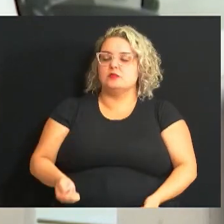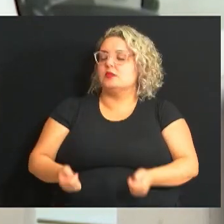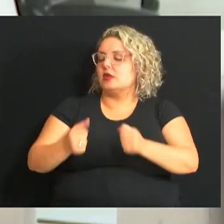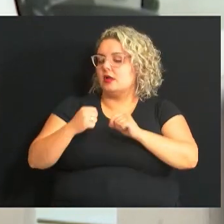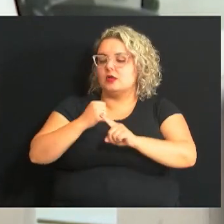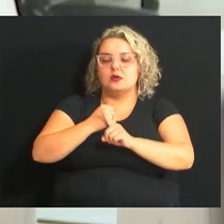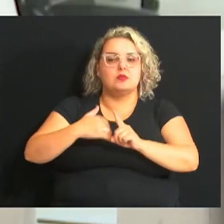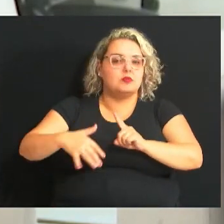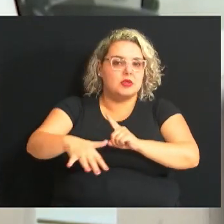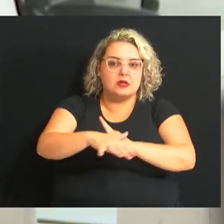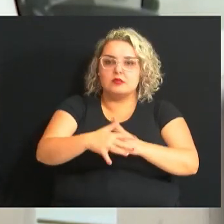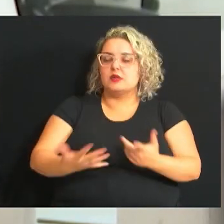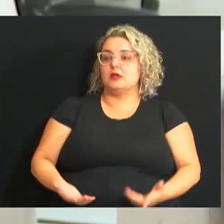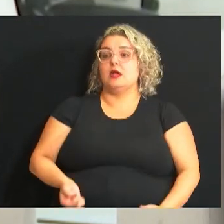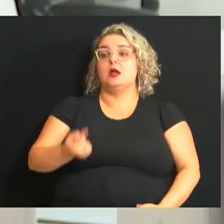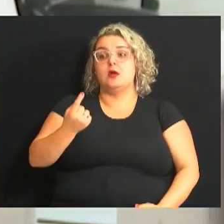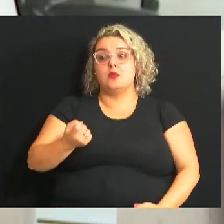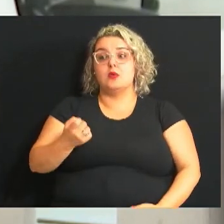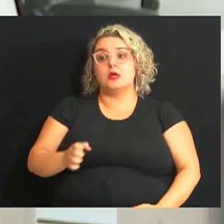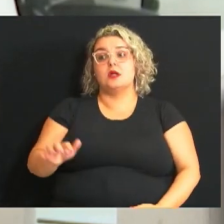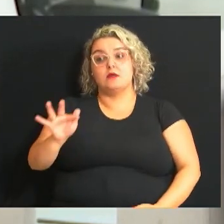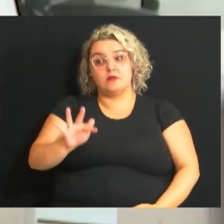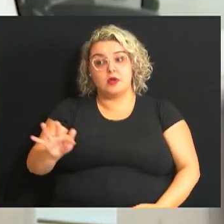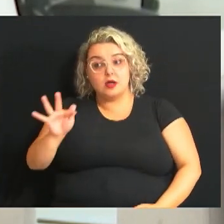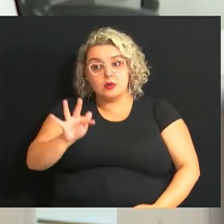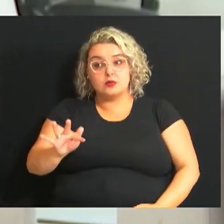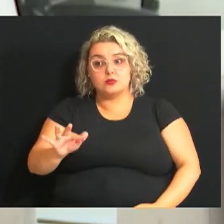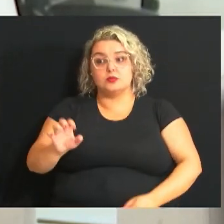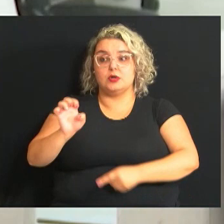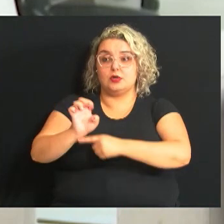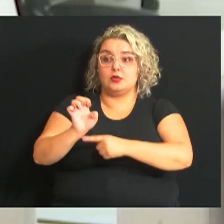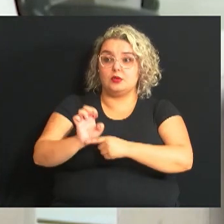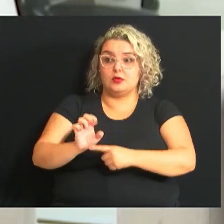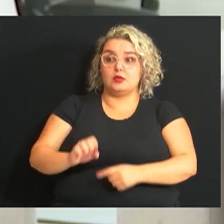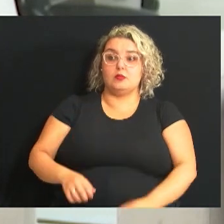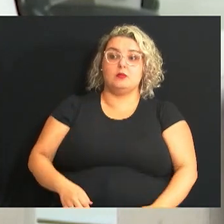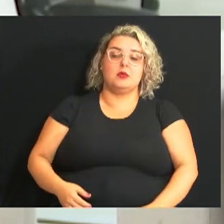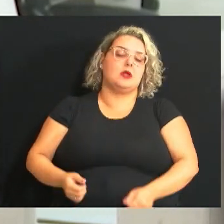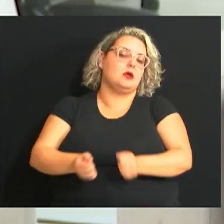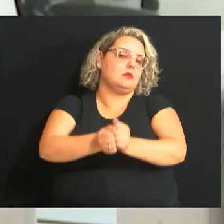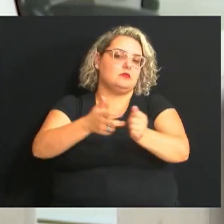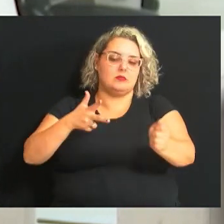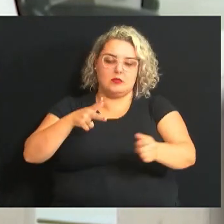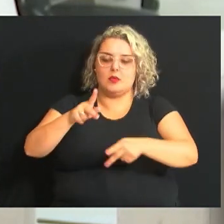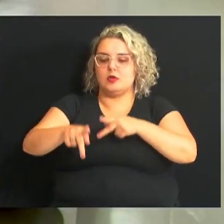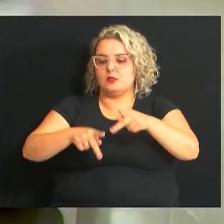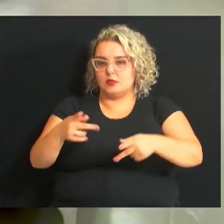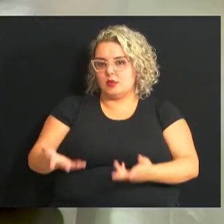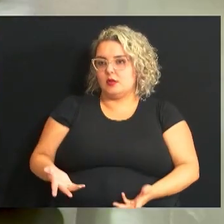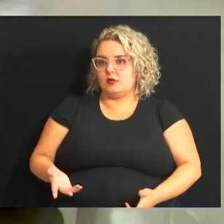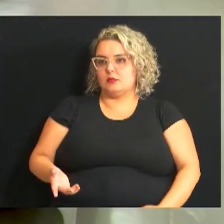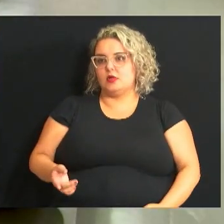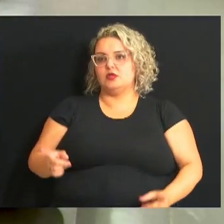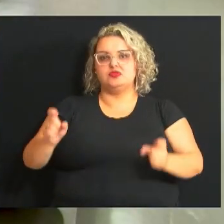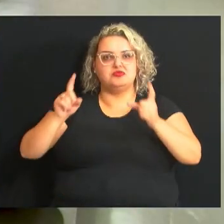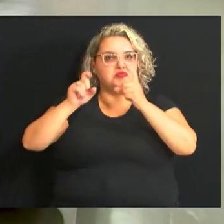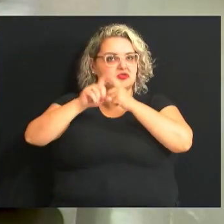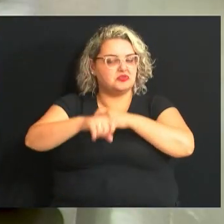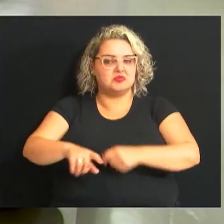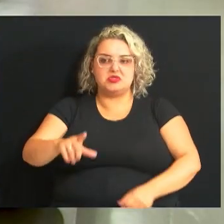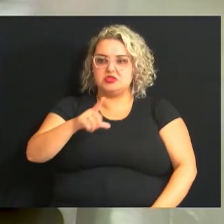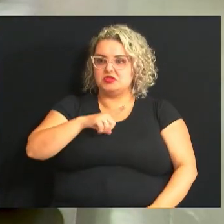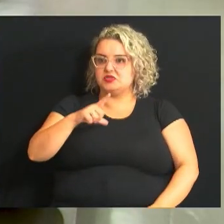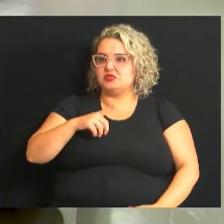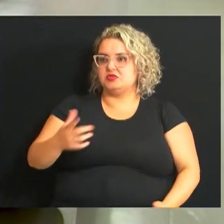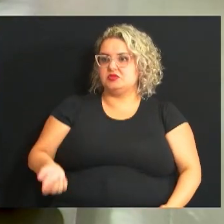universidade estadual a fazer um vestibular indígena é um diferencial da Unicamp. Dificilmente alguém entra na Unicamp hoje, circula e não encontra